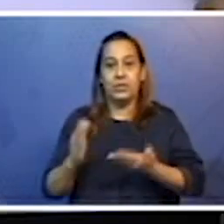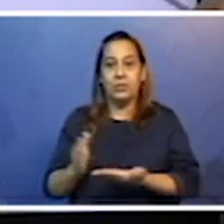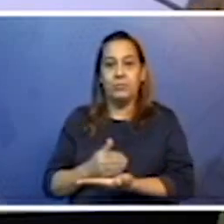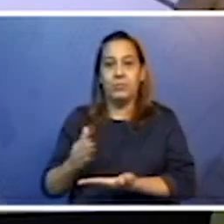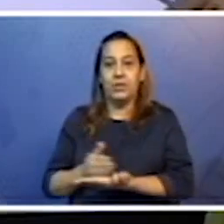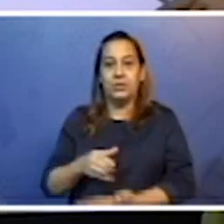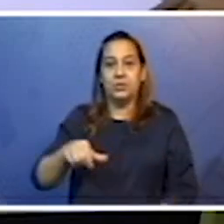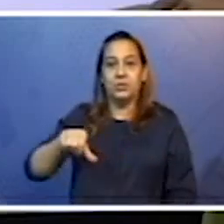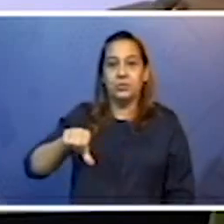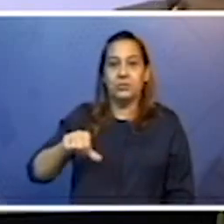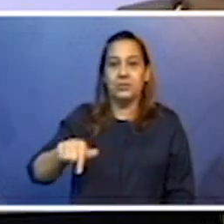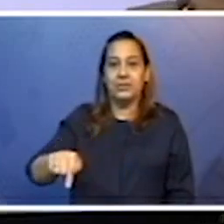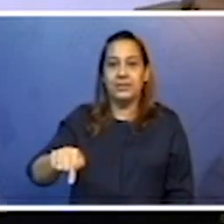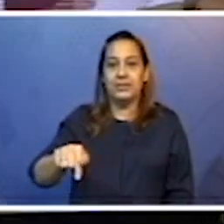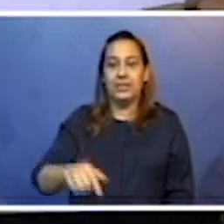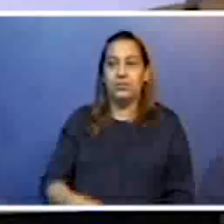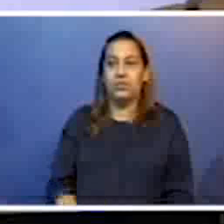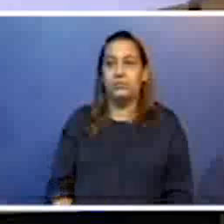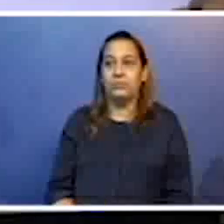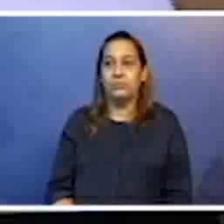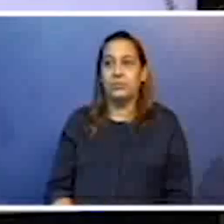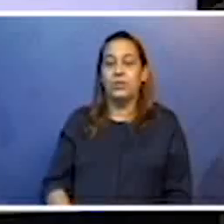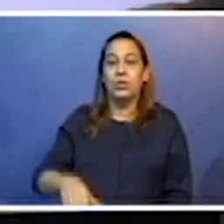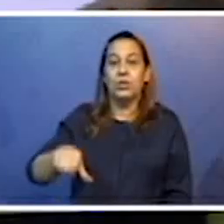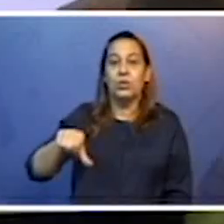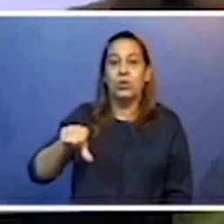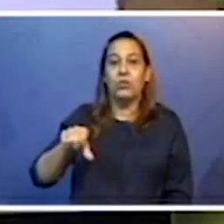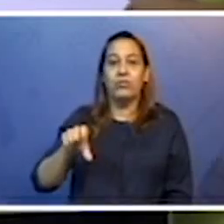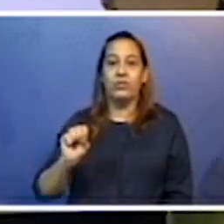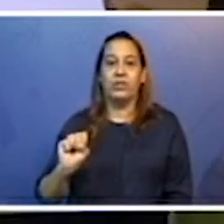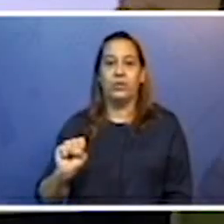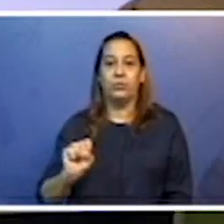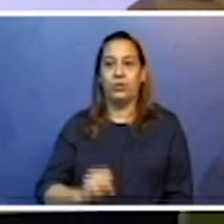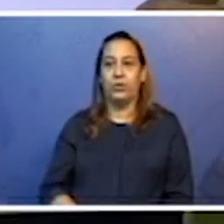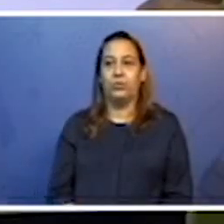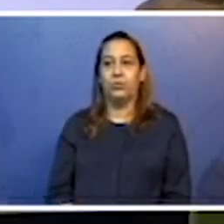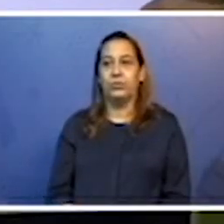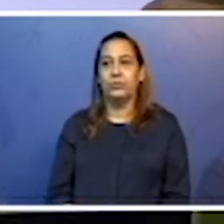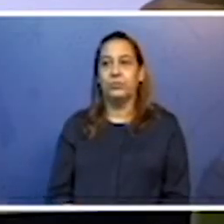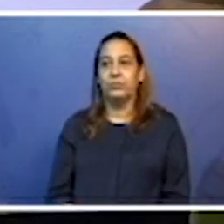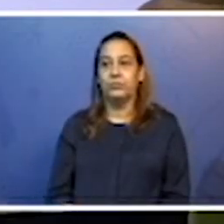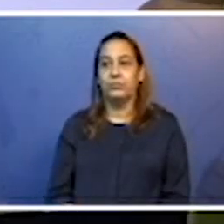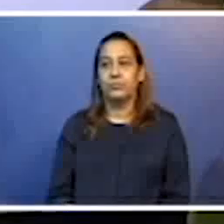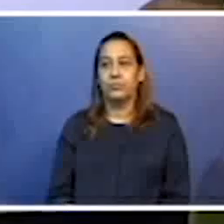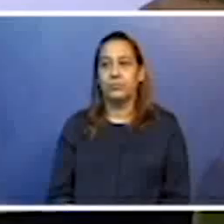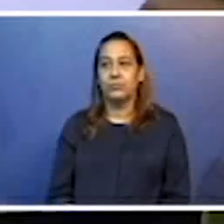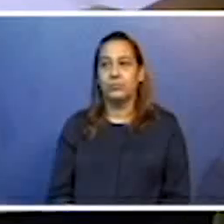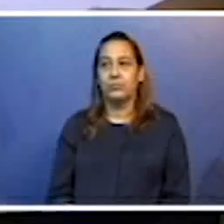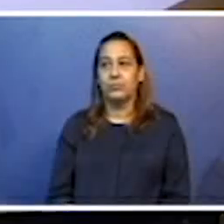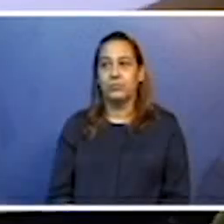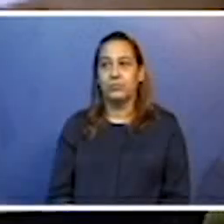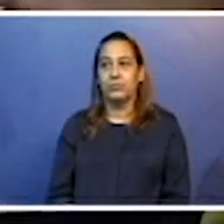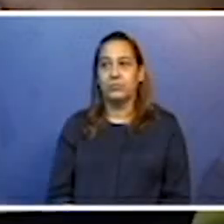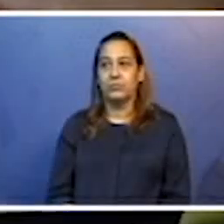página 97 e página 98.